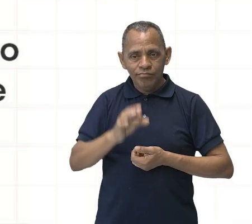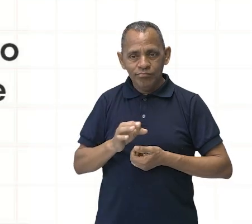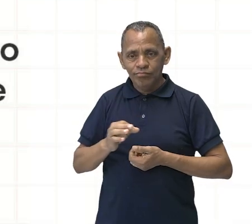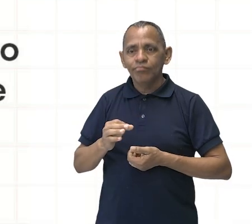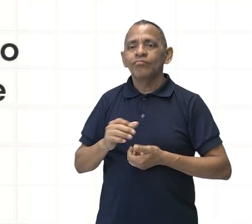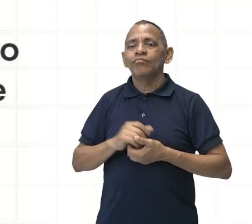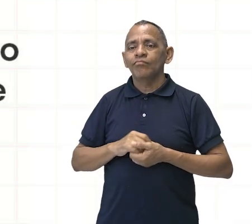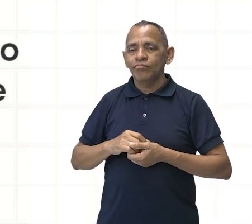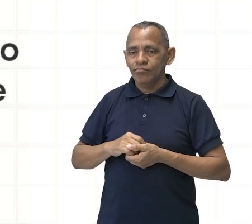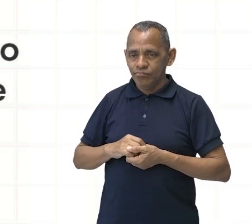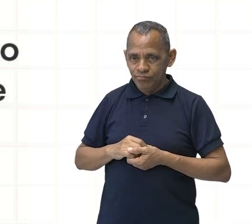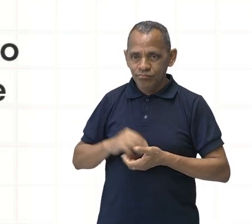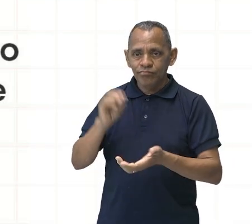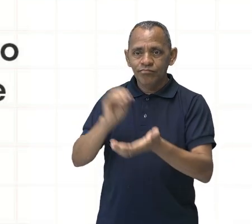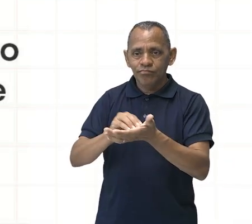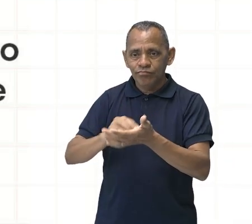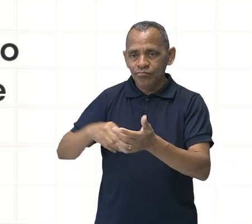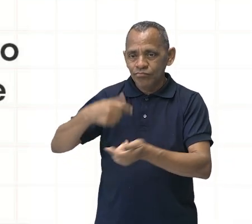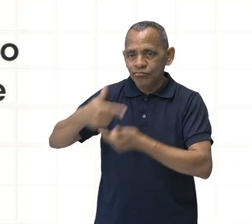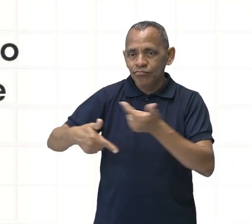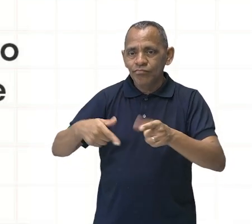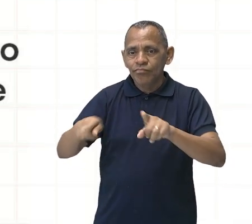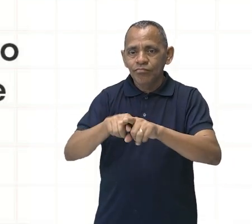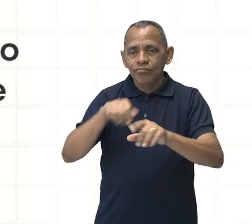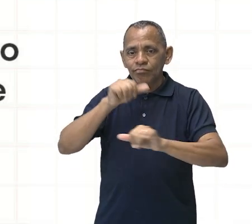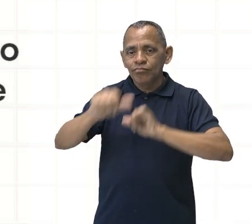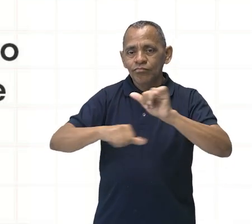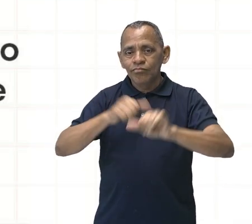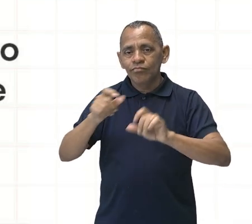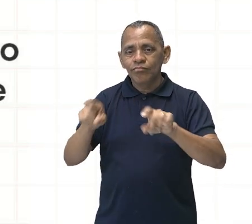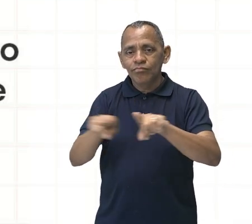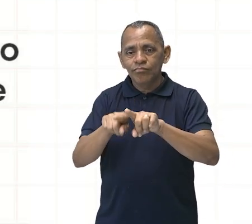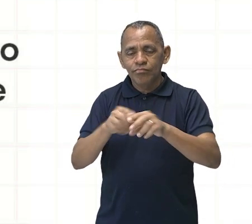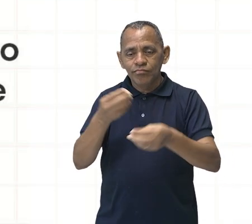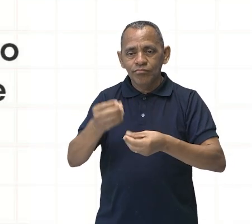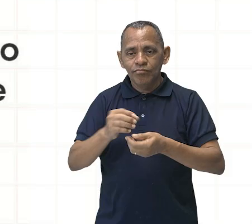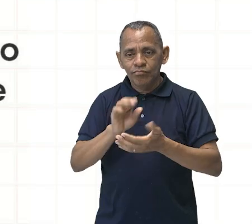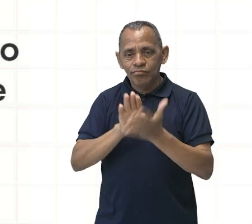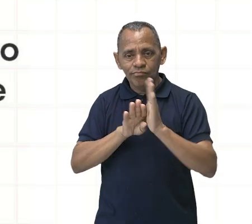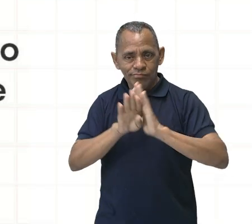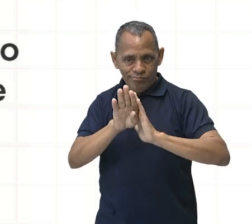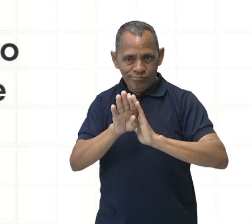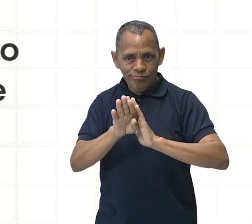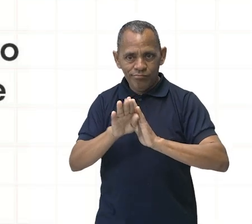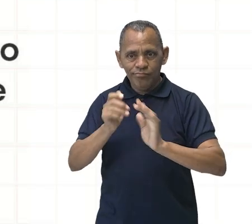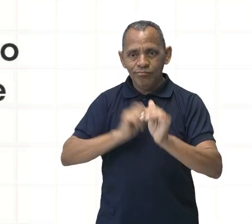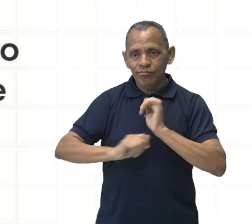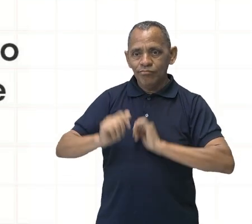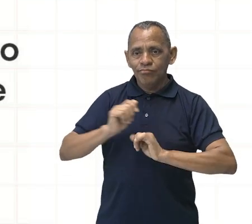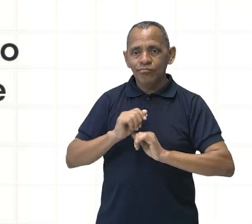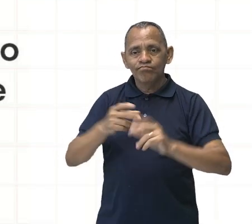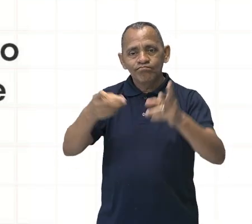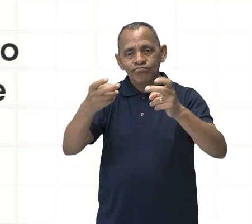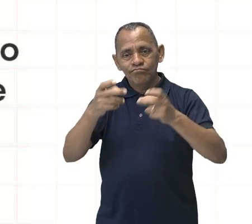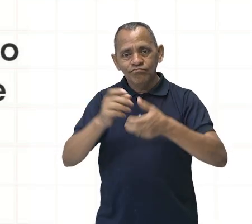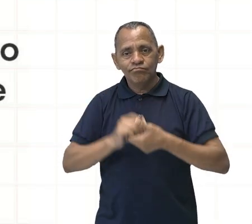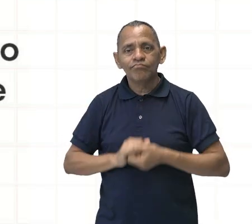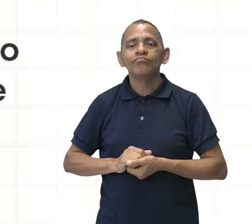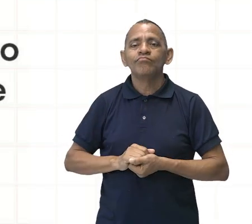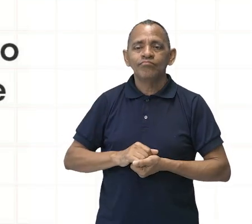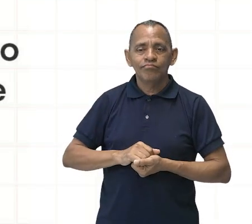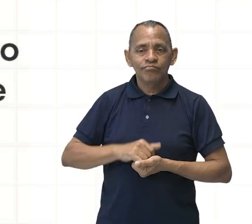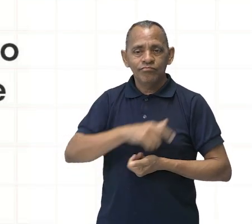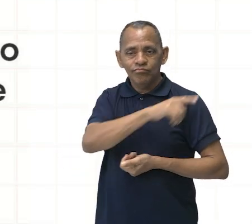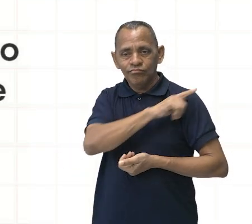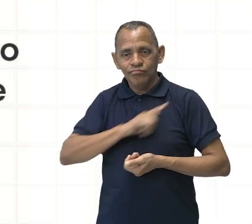também reformas estruturais para o crescimento econômico, que foram visíveis no governo de